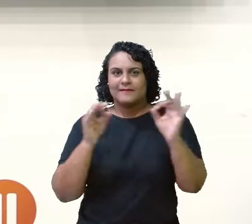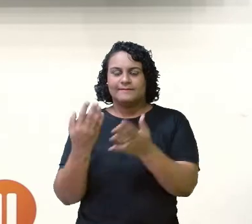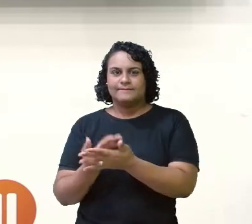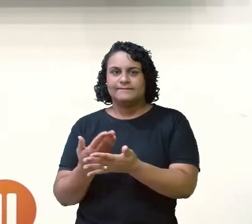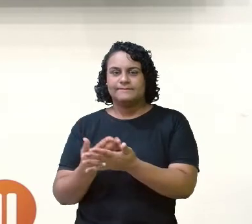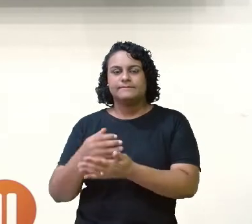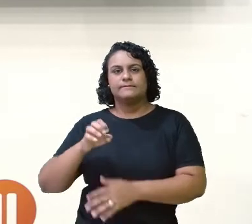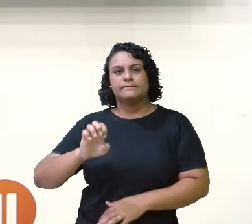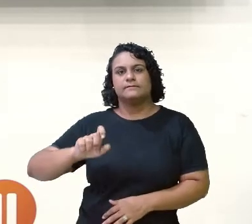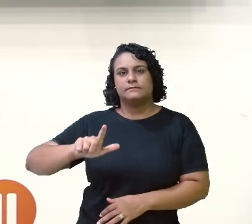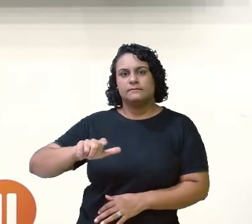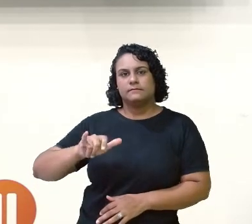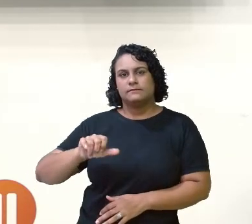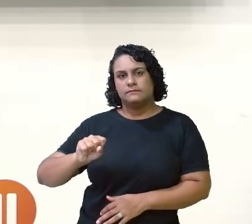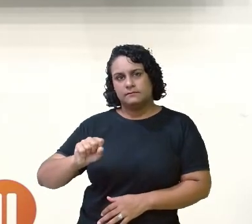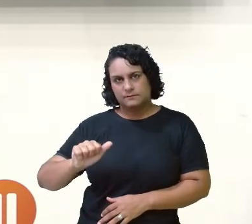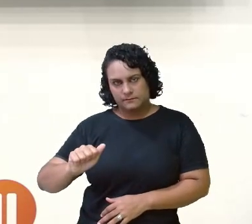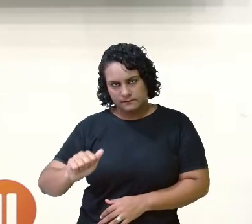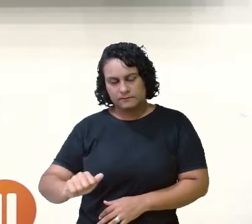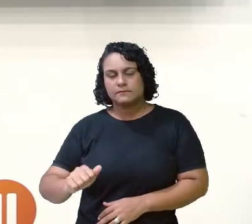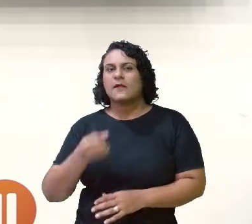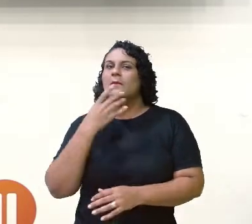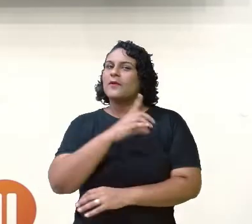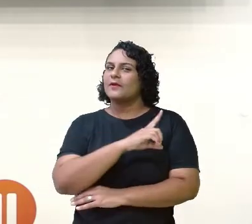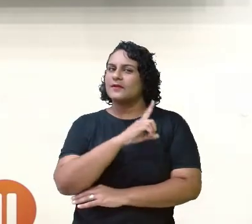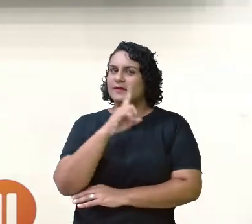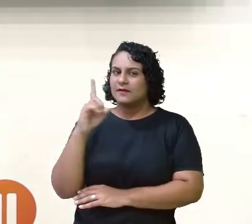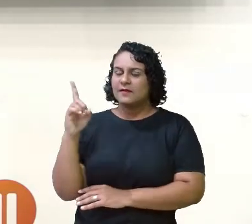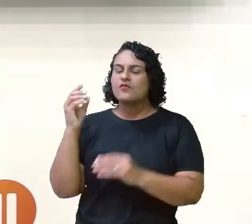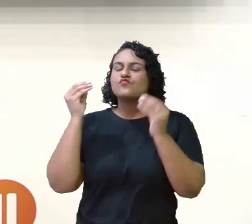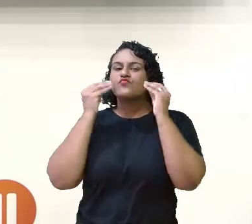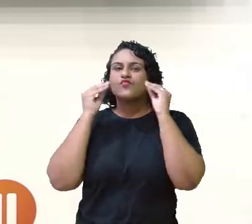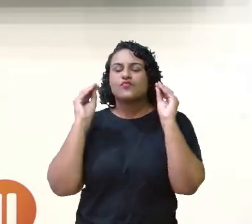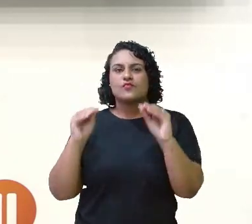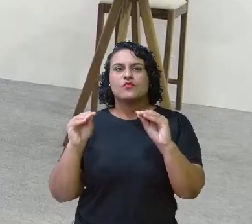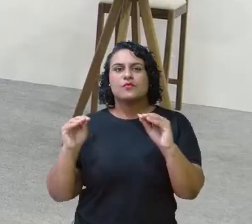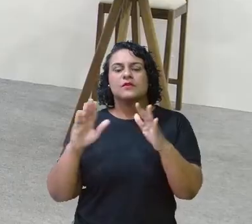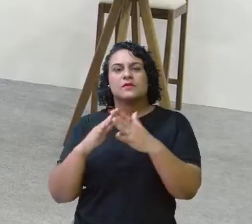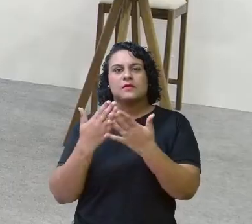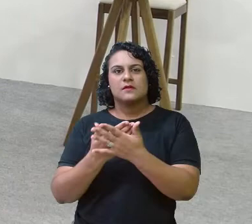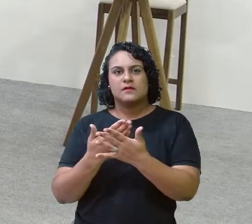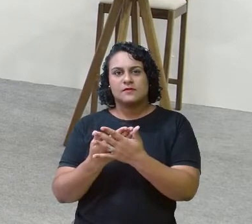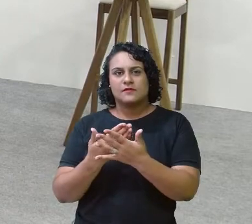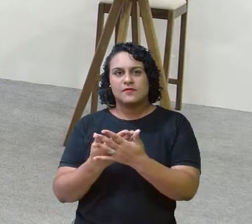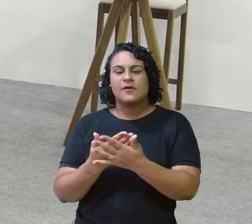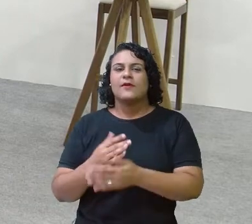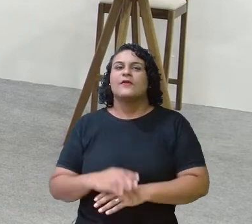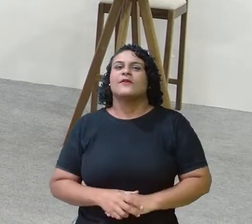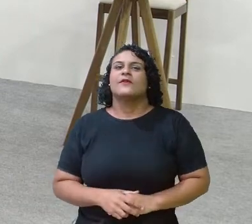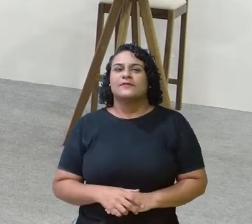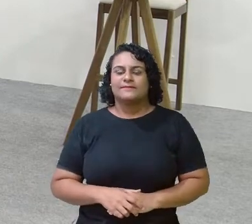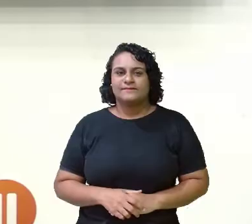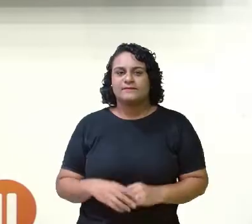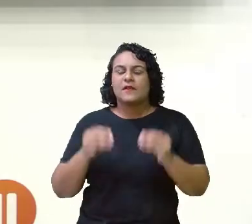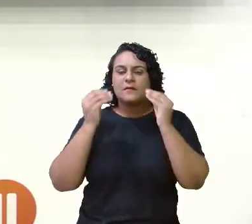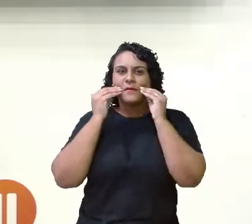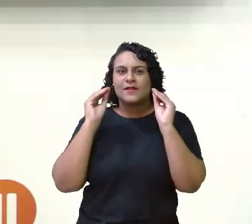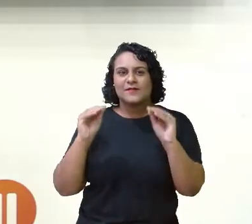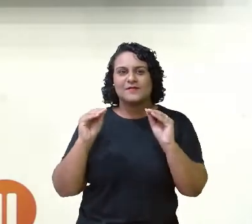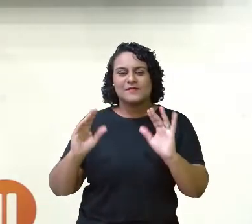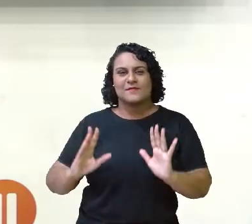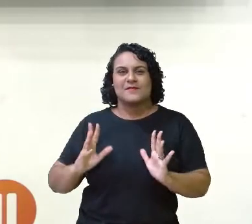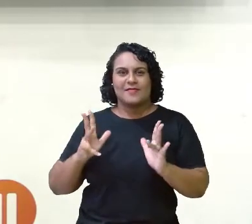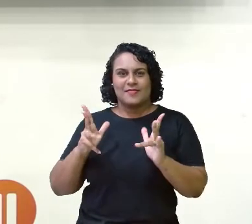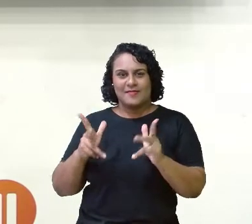Elisa também, beijo, Elisa, bom dia. Beijo pro pessoal da Escola Maestro Nelson Ferreira, beijo para todo